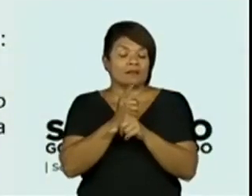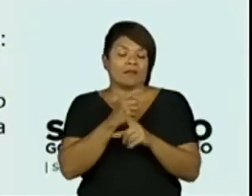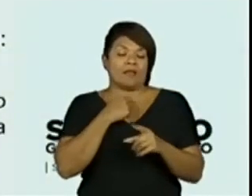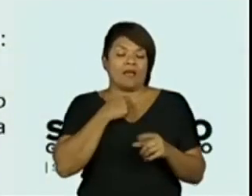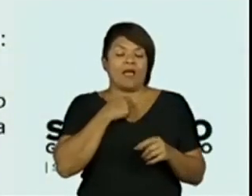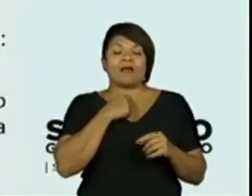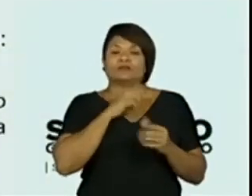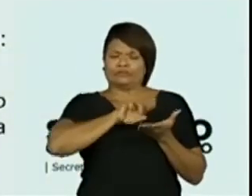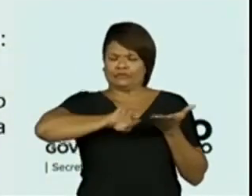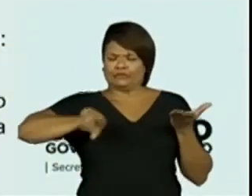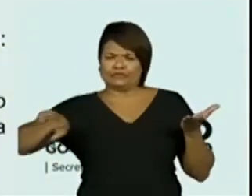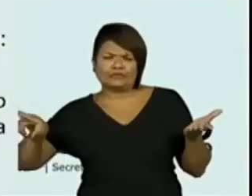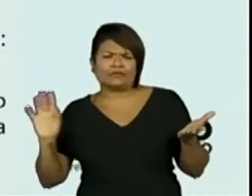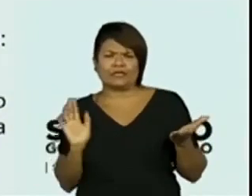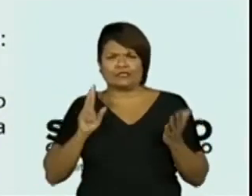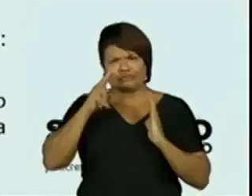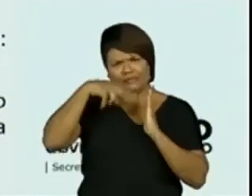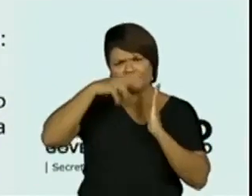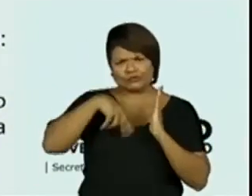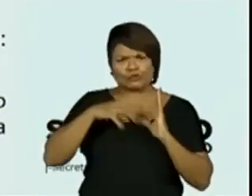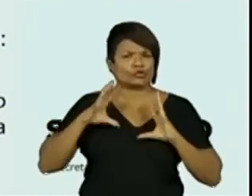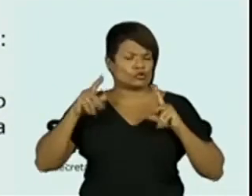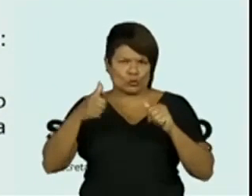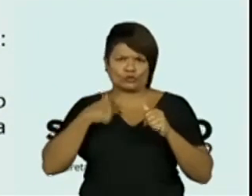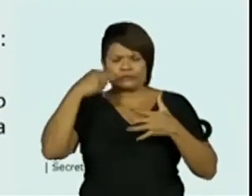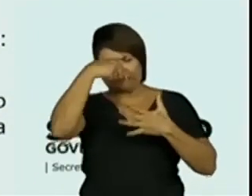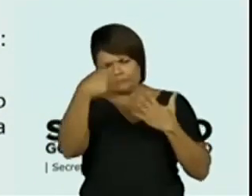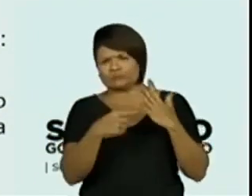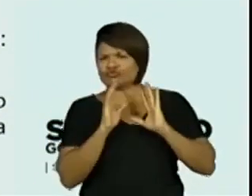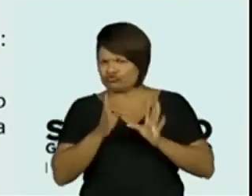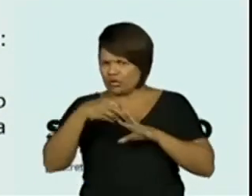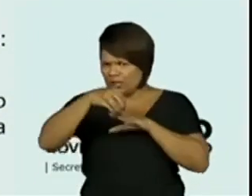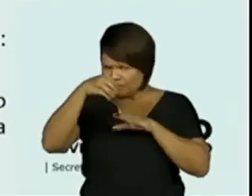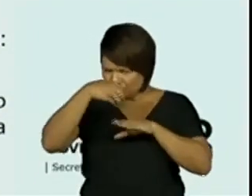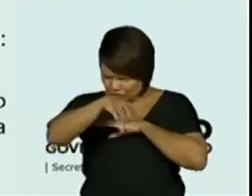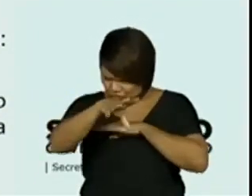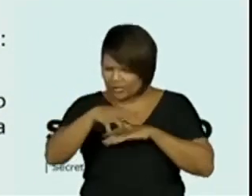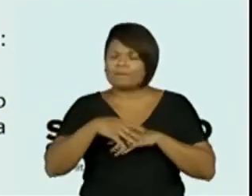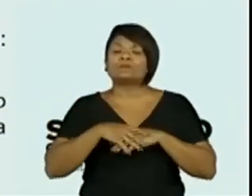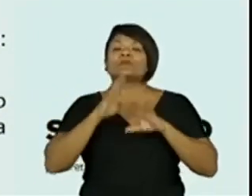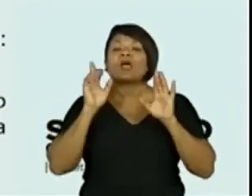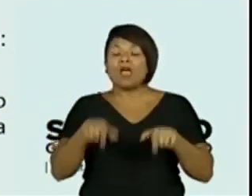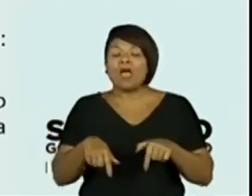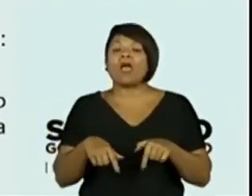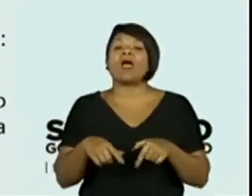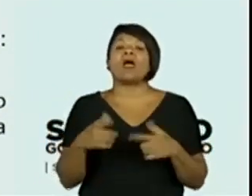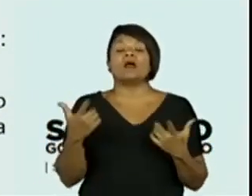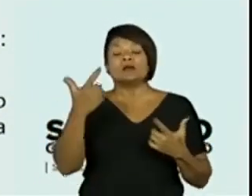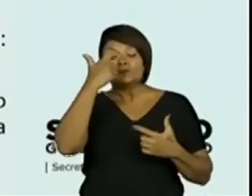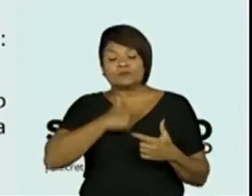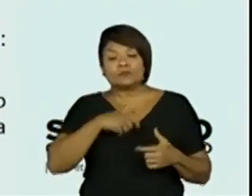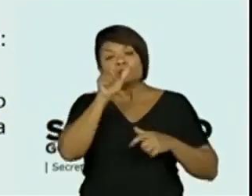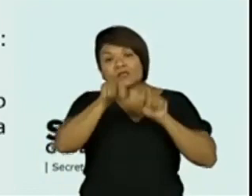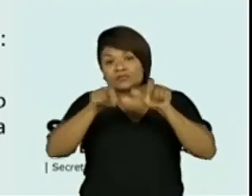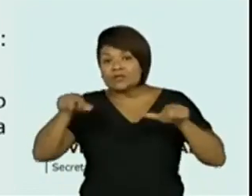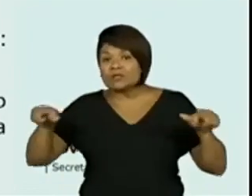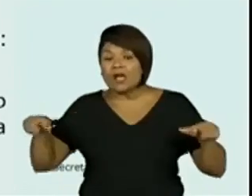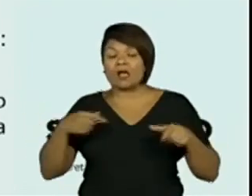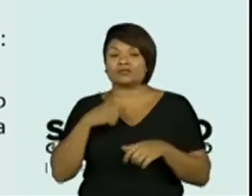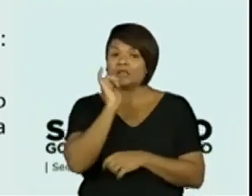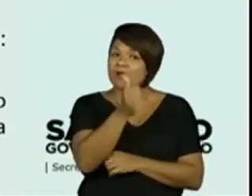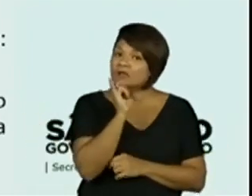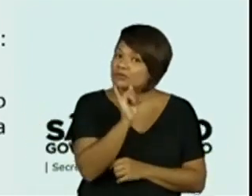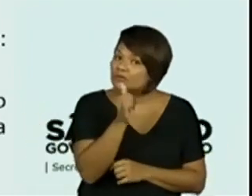artístico literário, todos esses aqui que eu já acabei de falar, os elementos constituintes da narrativa, que são os personagens, o